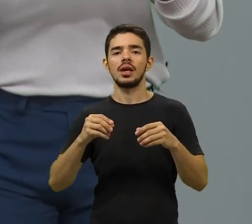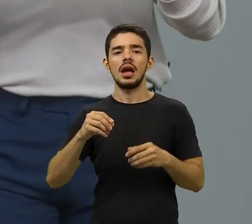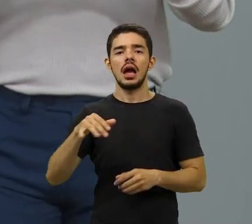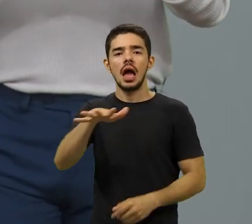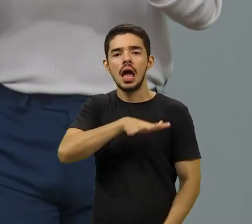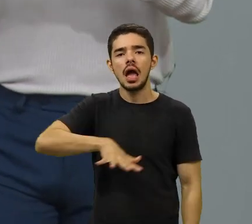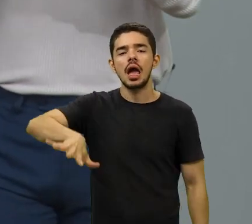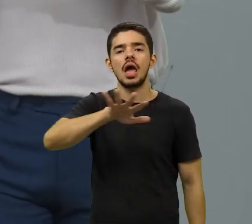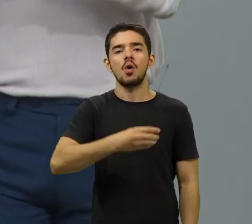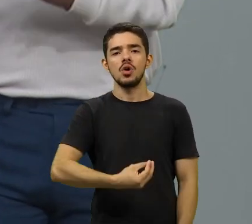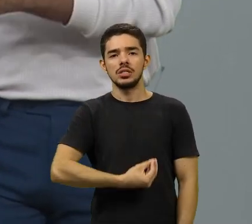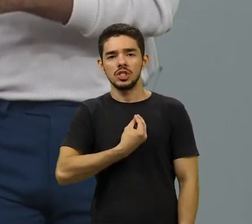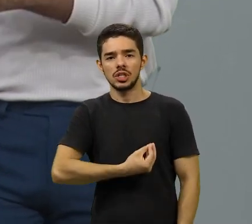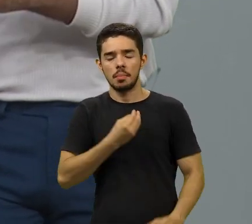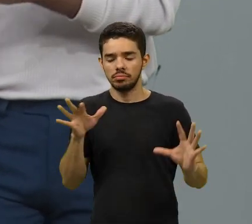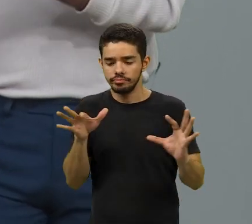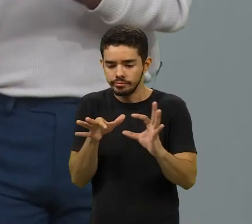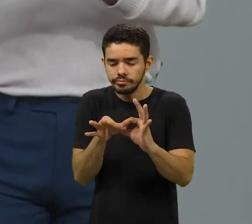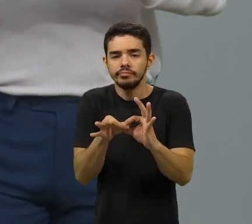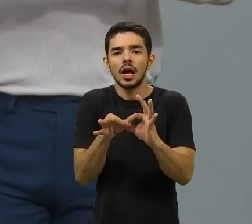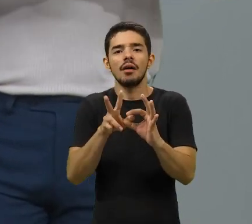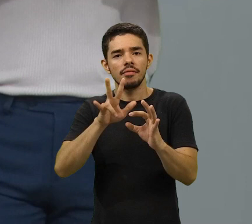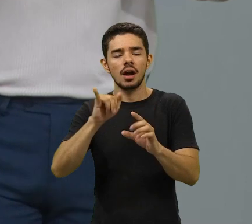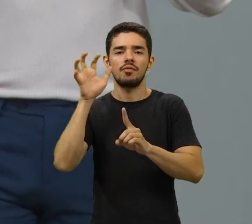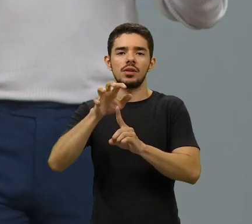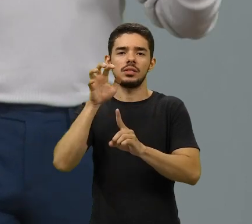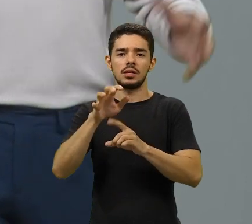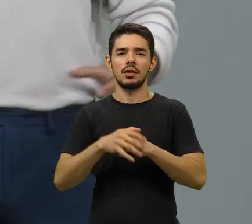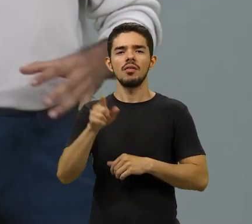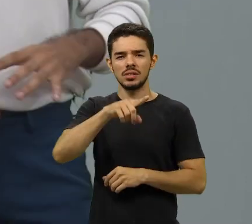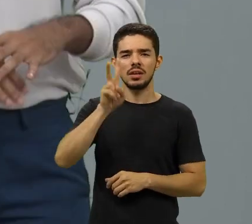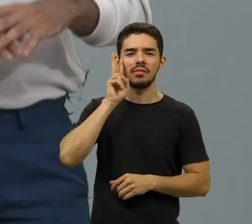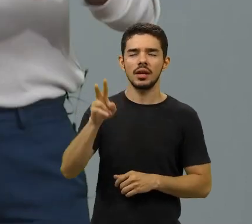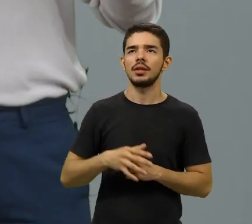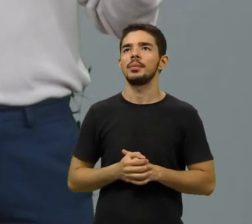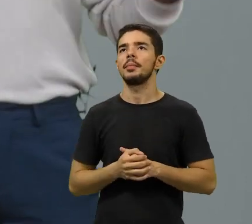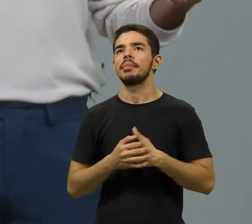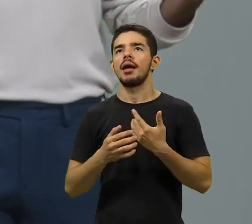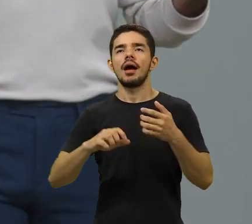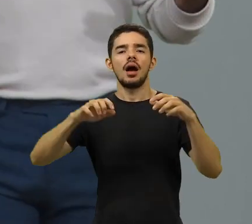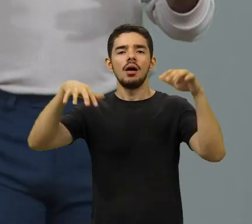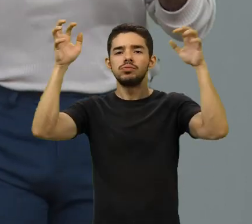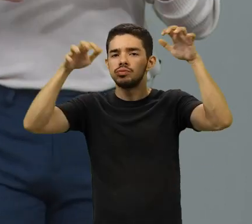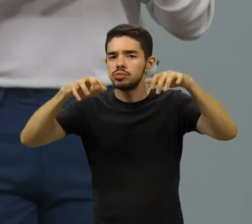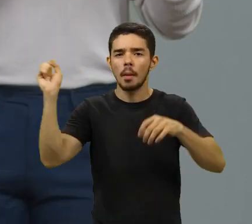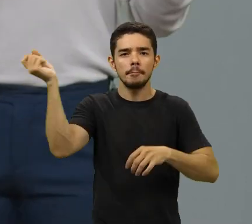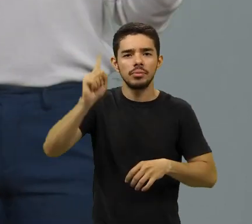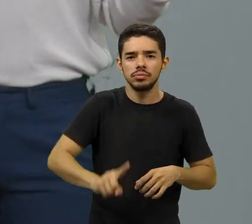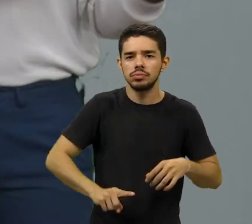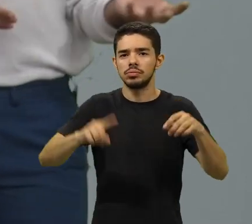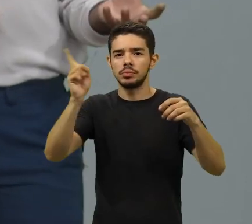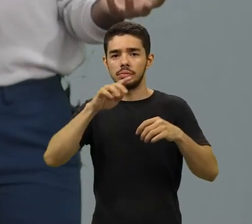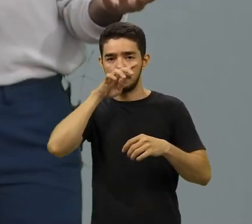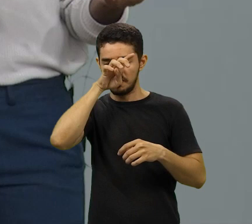que um auxilia no outro. Então, tudo que nós estamos vendo de tempestade, de catástrofe, um excedente